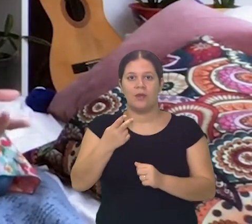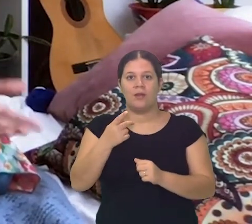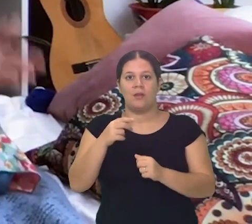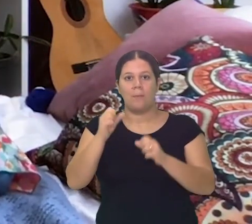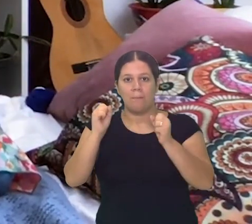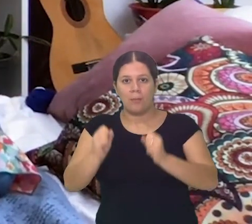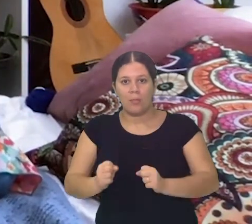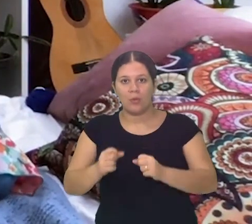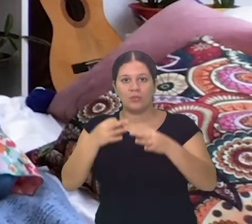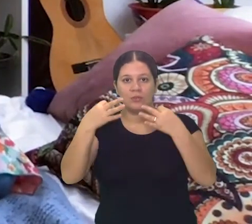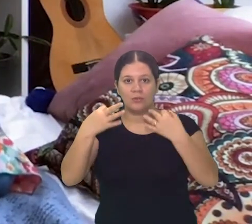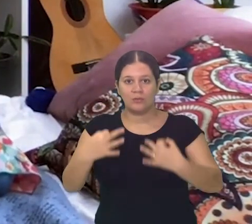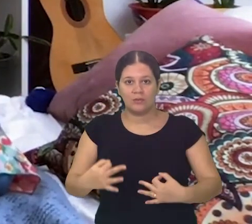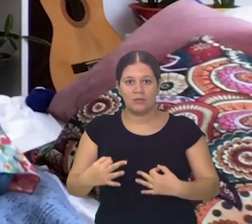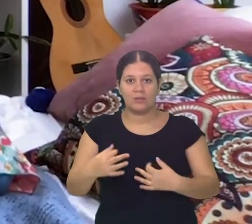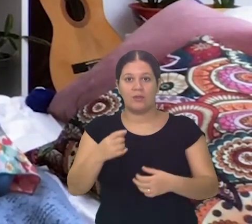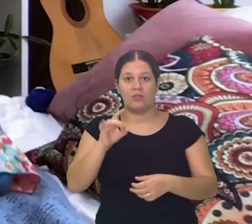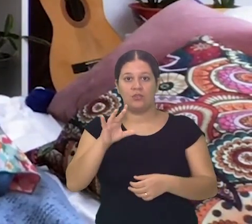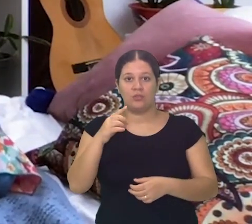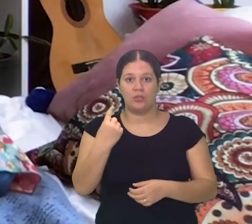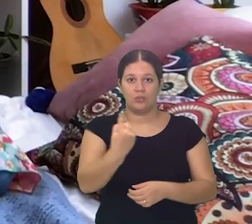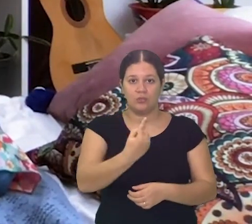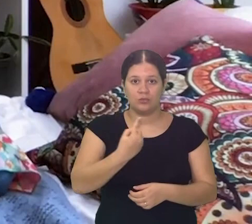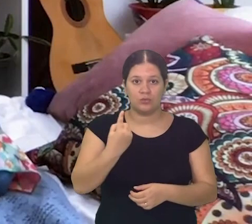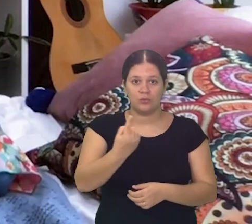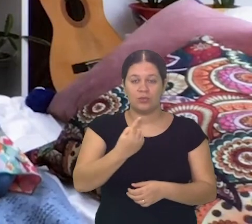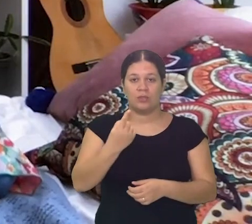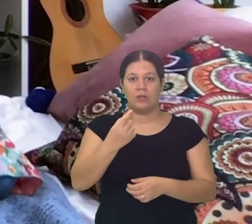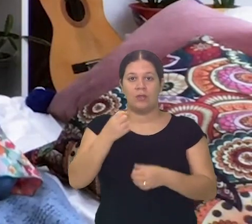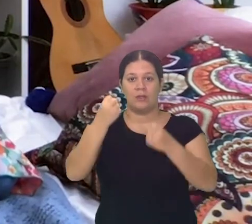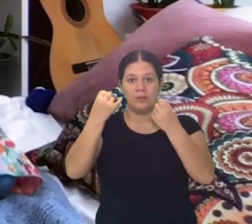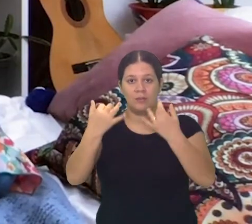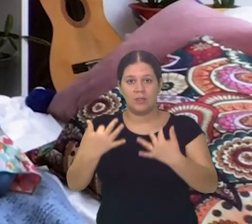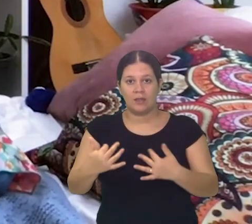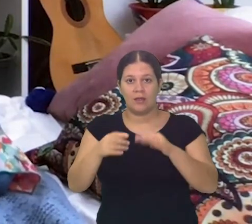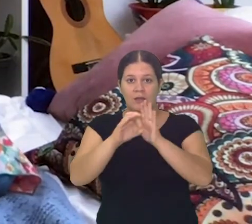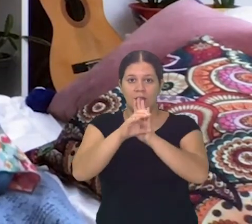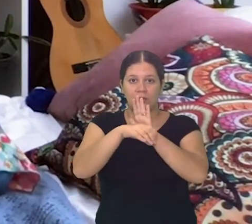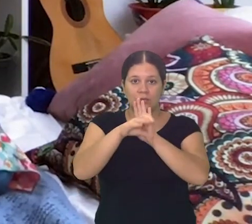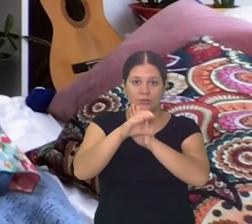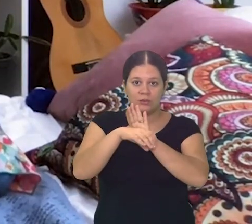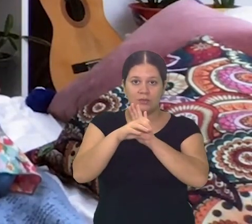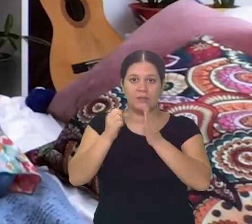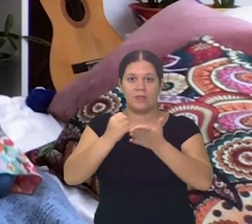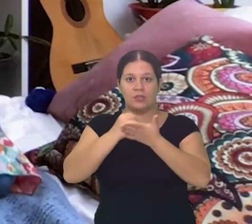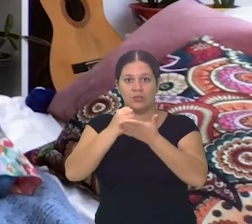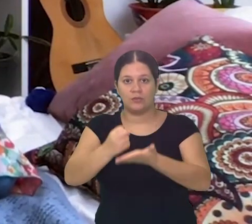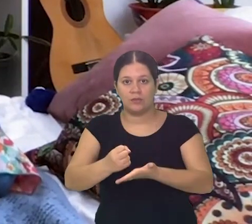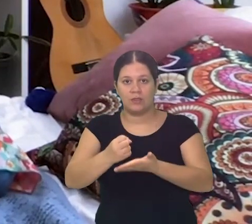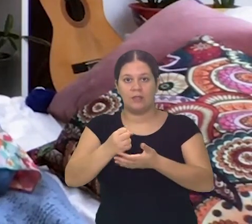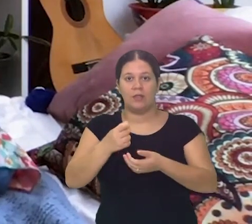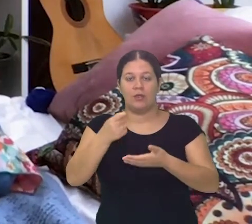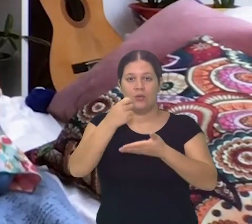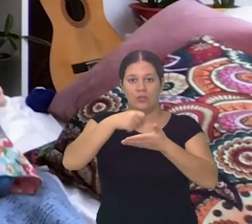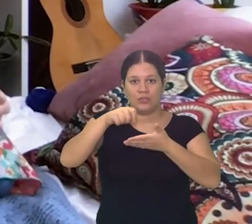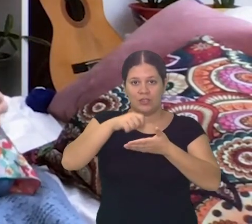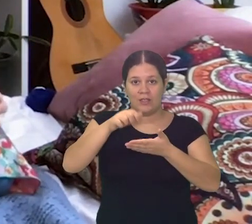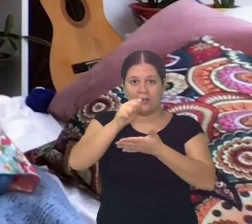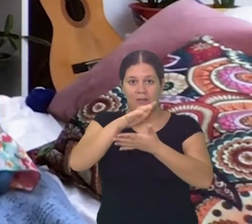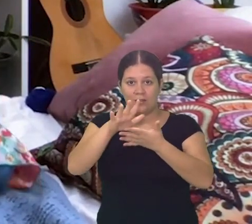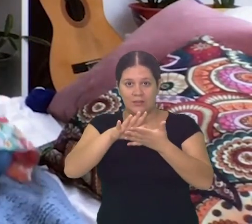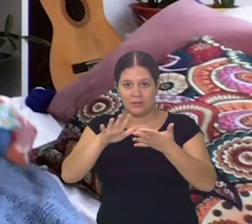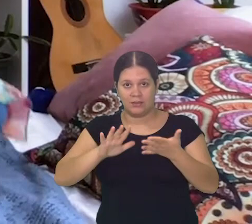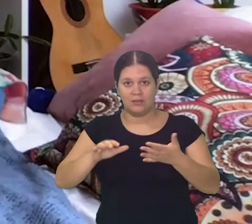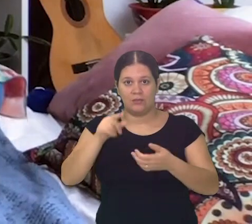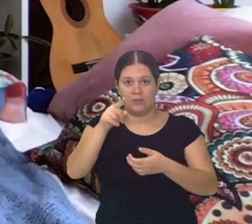criadas. Se estiver jogando sozinho, uma opção é tentar explicar os conceitos para alguém que possa te ajudar a corrigir as